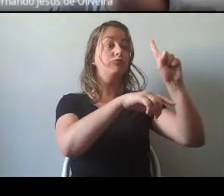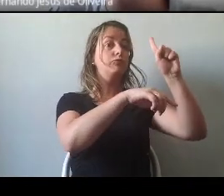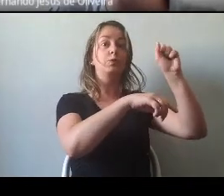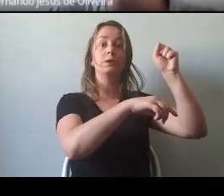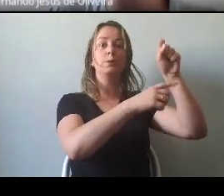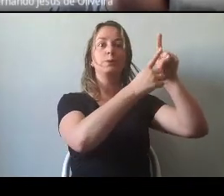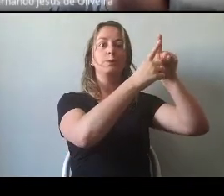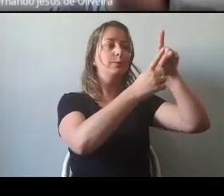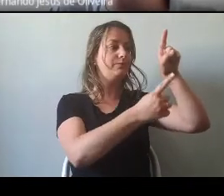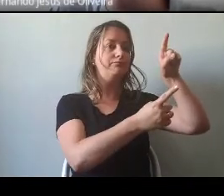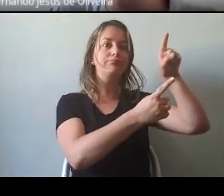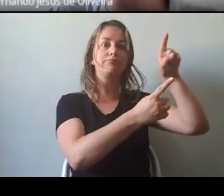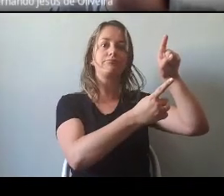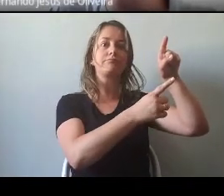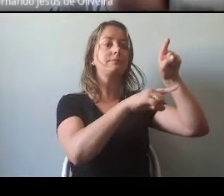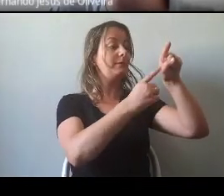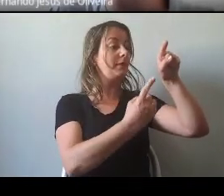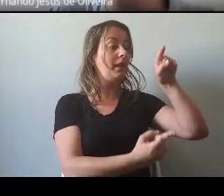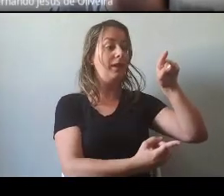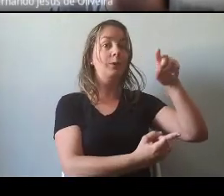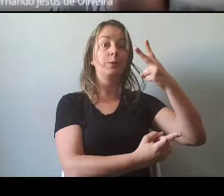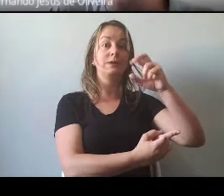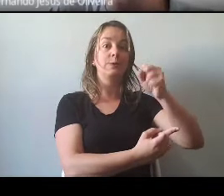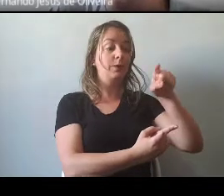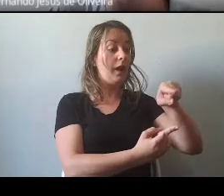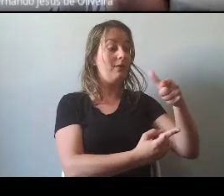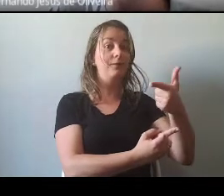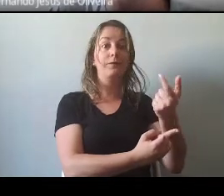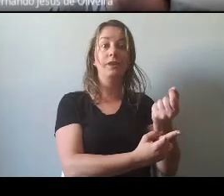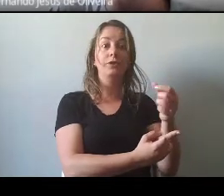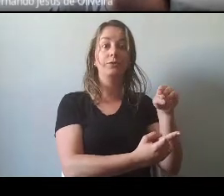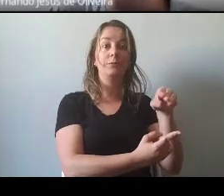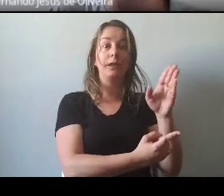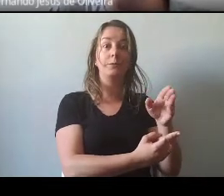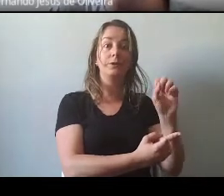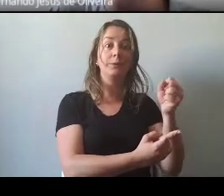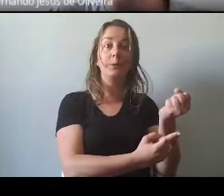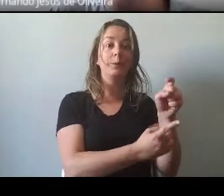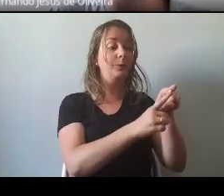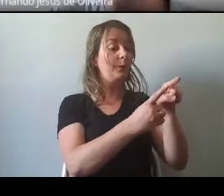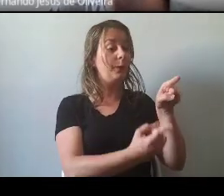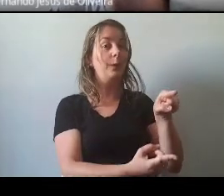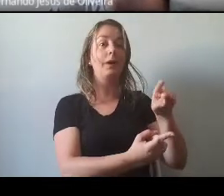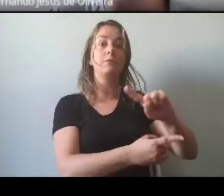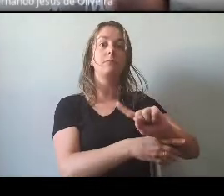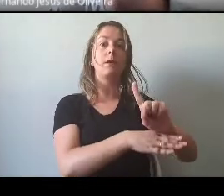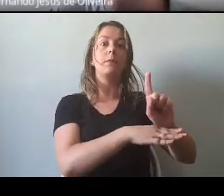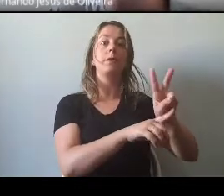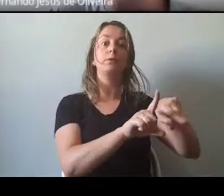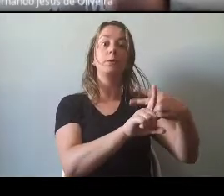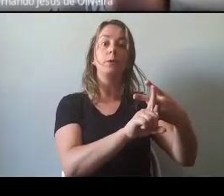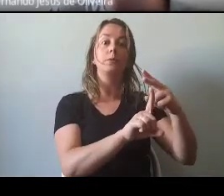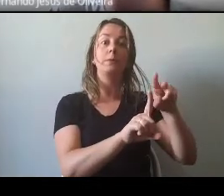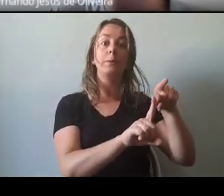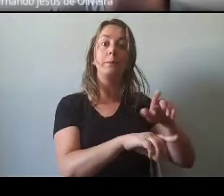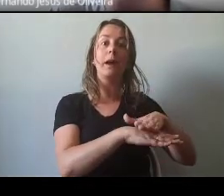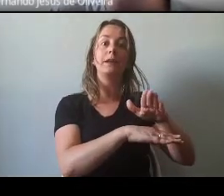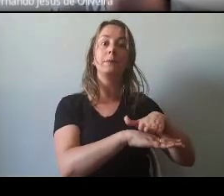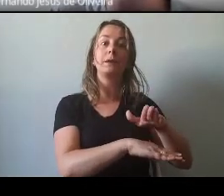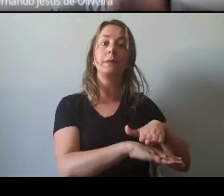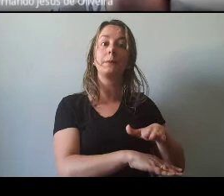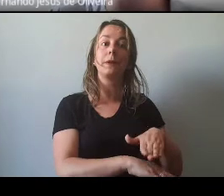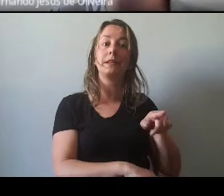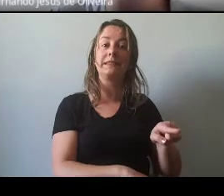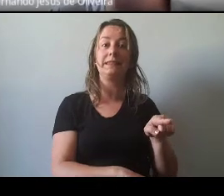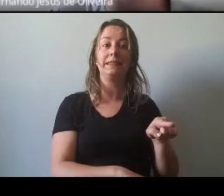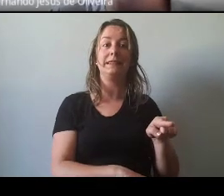Então, em 1 segundo de queda ele tem 10 metros por segundo de velocidade, em 2 segundos ele tem 20, em 3 segundos ele tem 30, 4 segundos ele tem 40, em